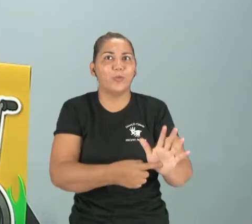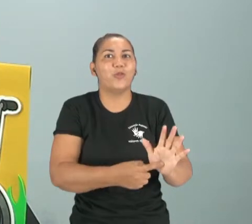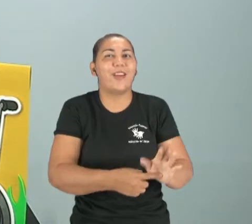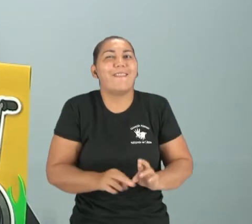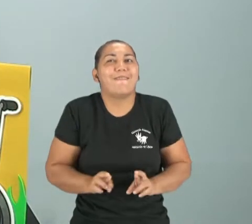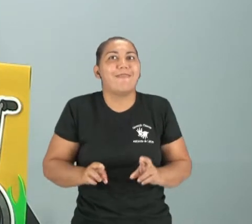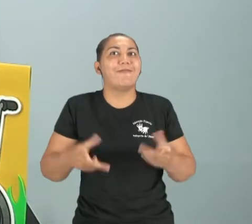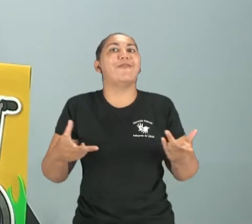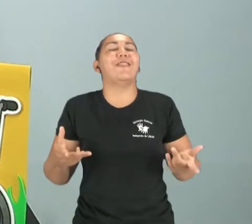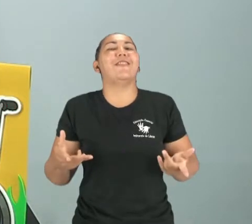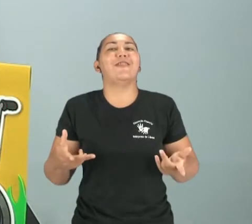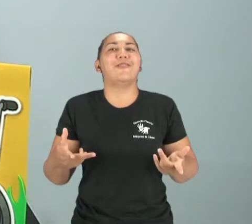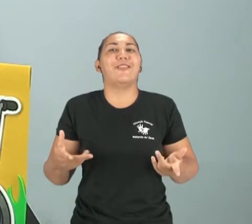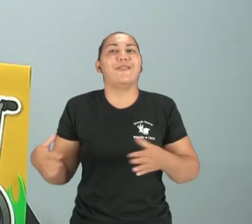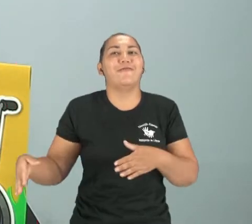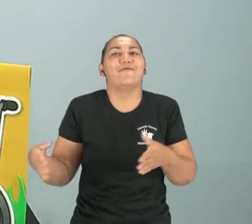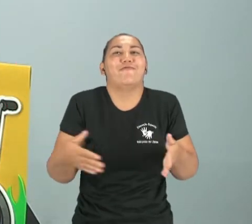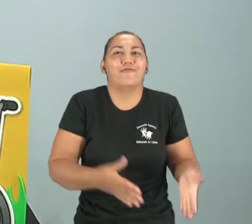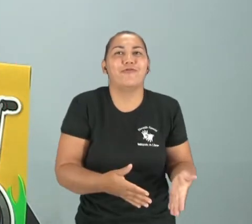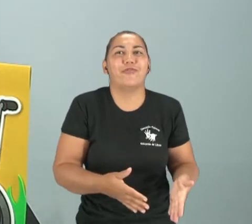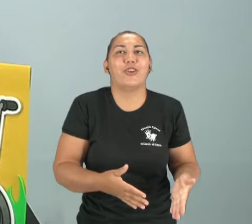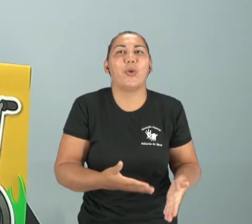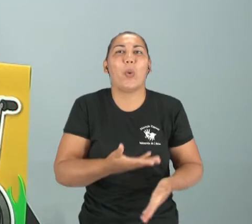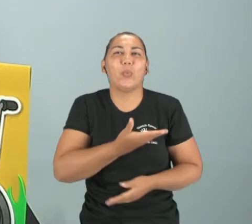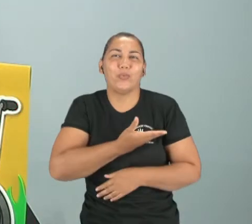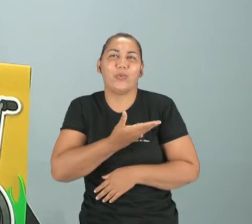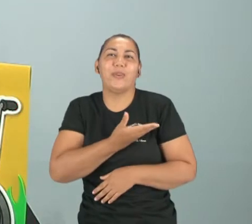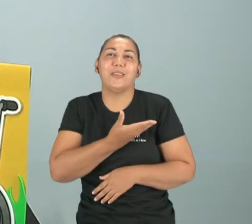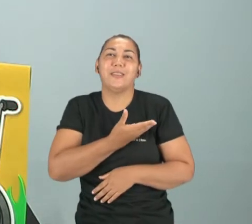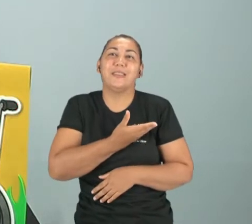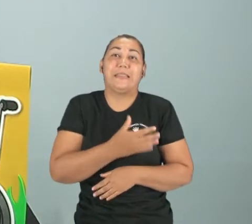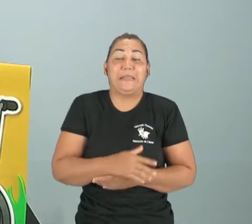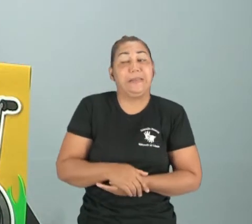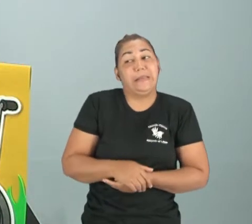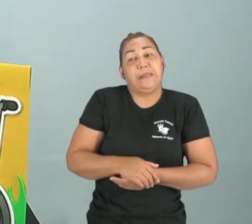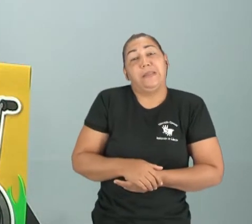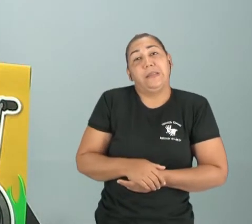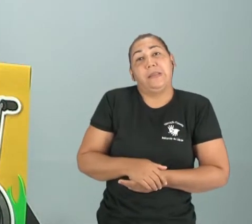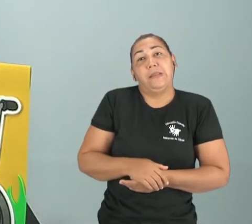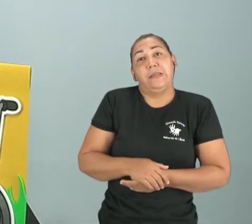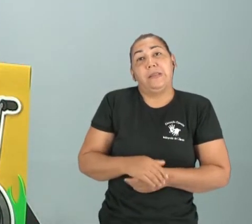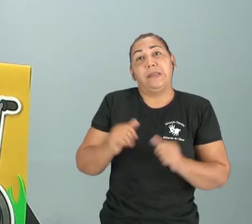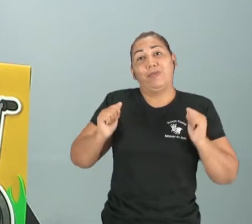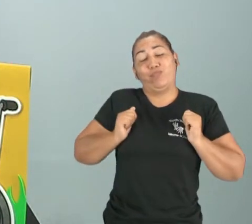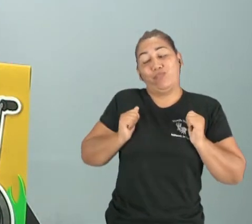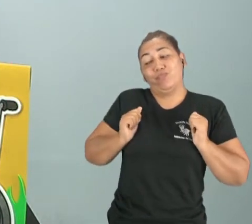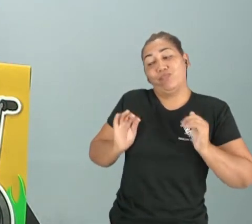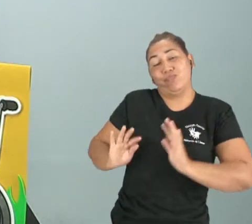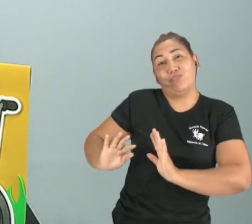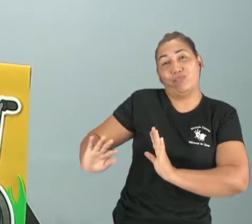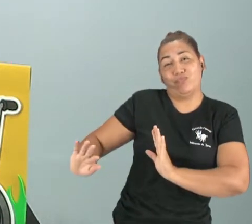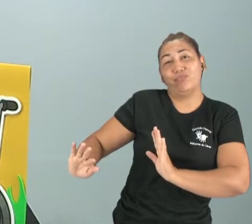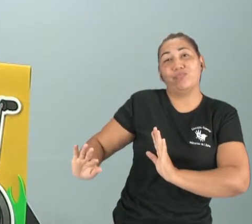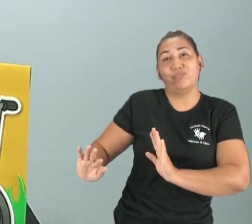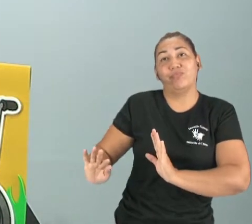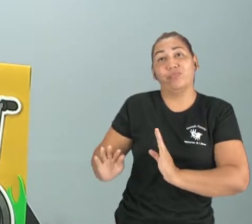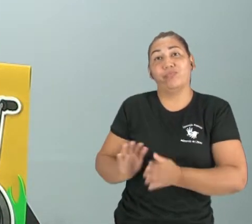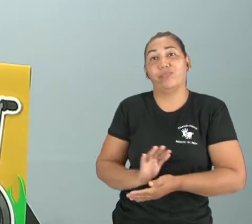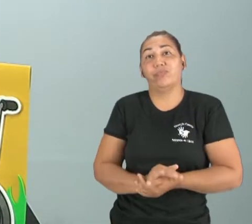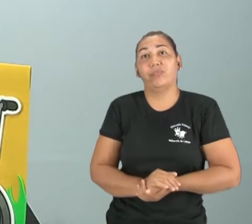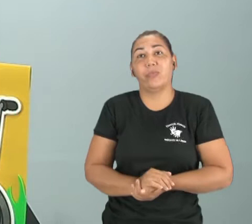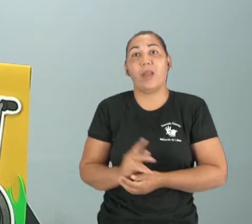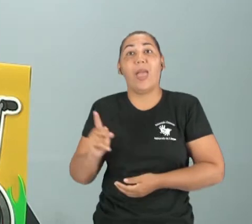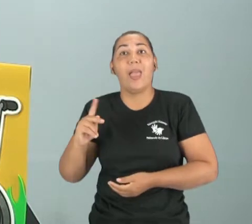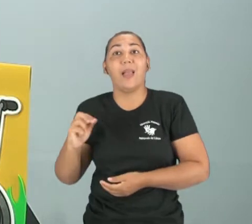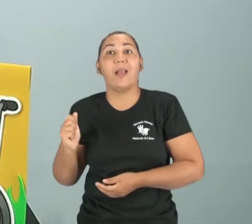conversando, e as pessoas todas, e os coleguinhas todos meio ali, sem querer muita conversa com ele. E ele disse,